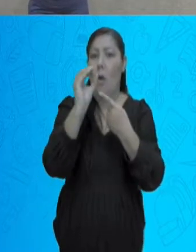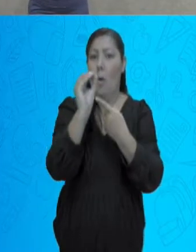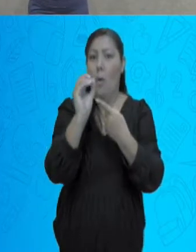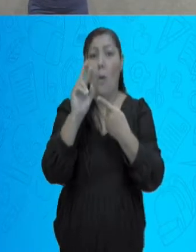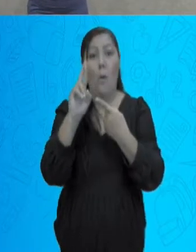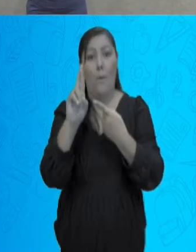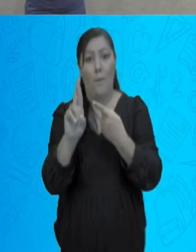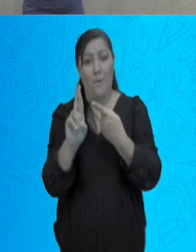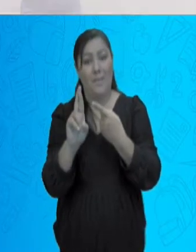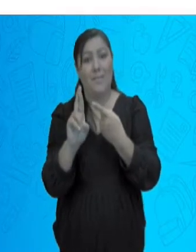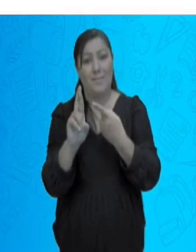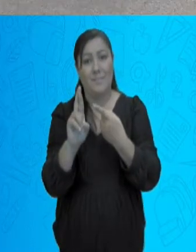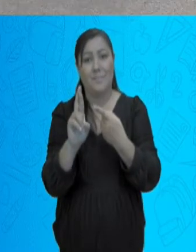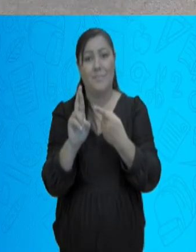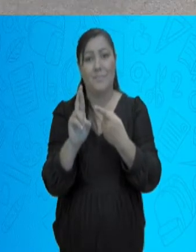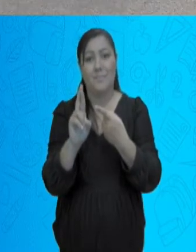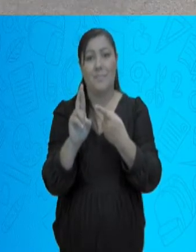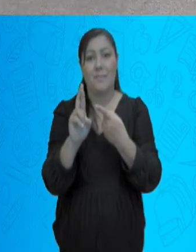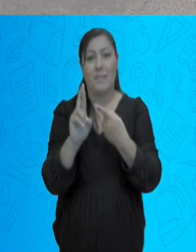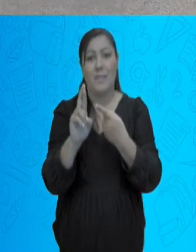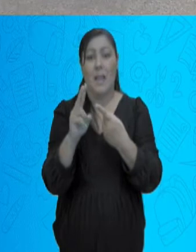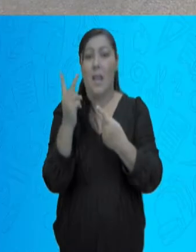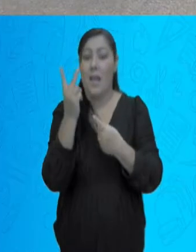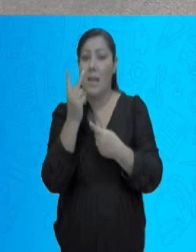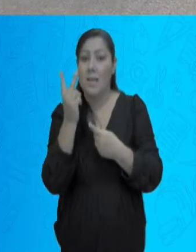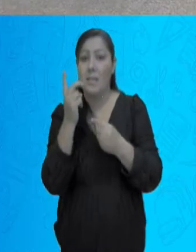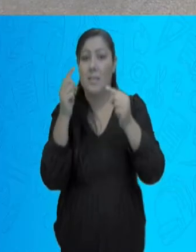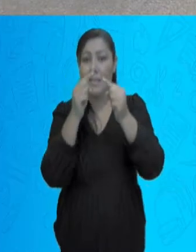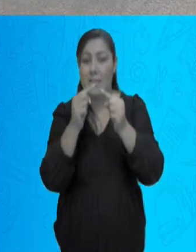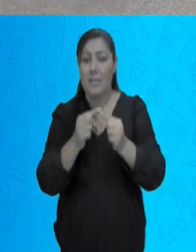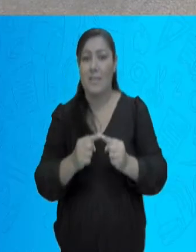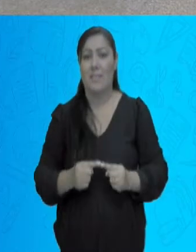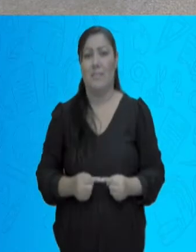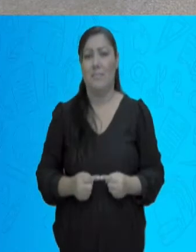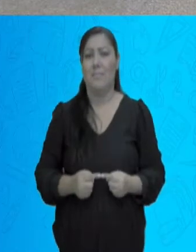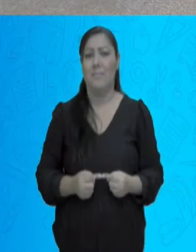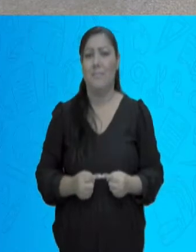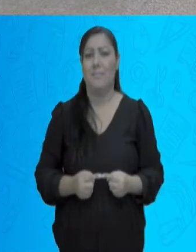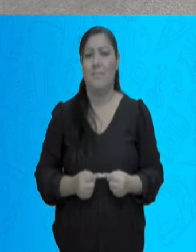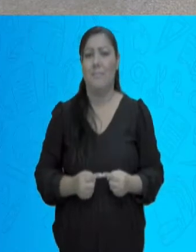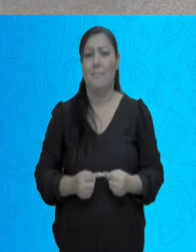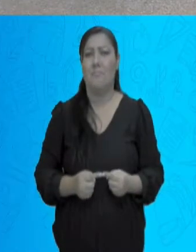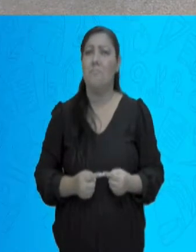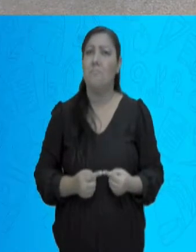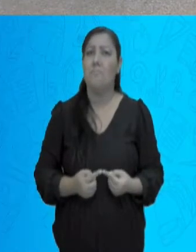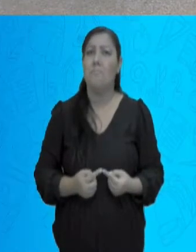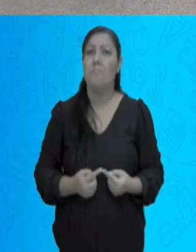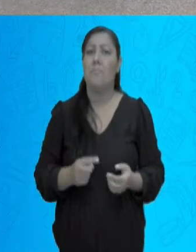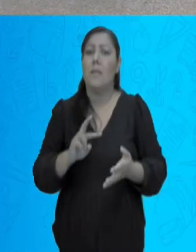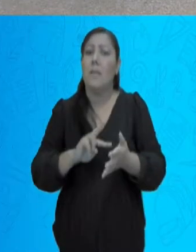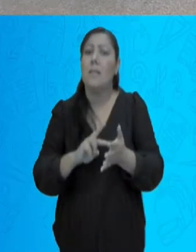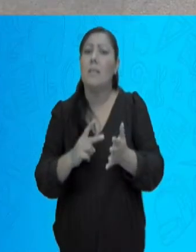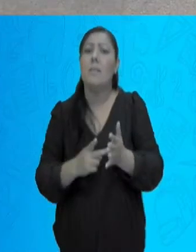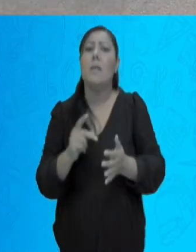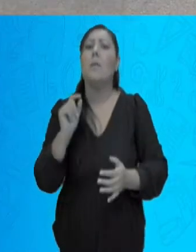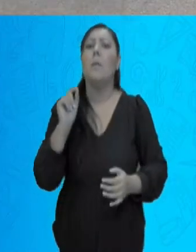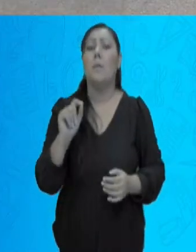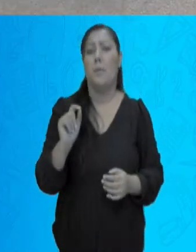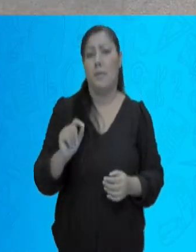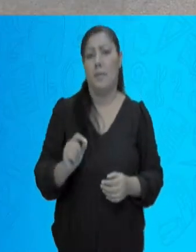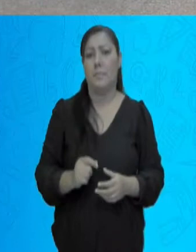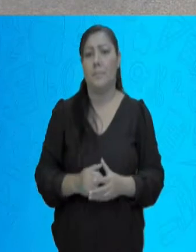são considerados de segunda conjugação. Sabe o que isso significa? Que antes,